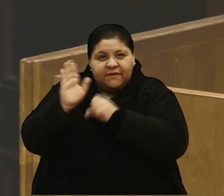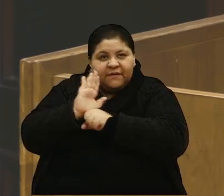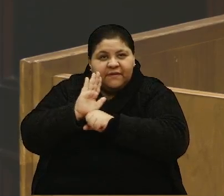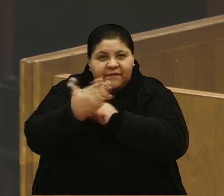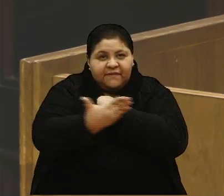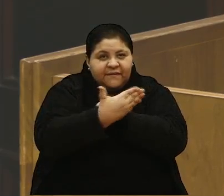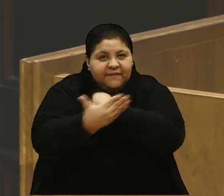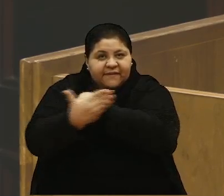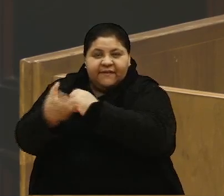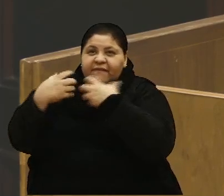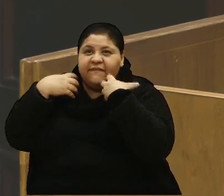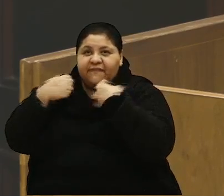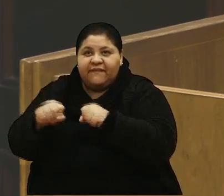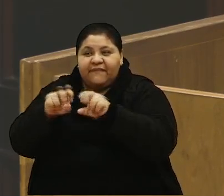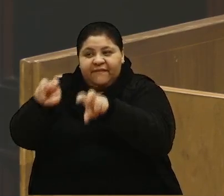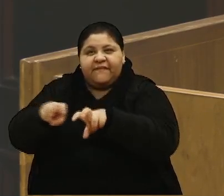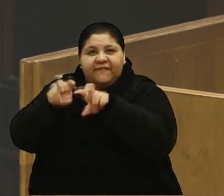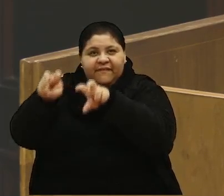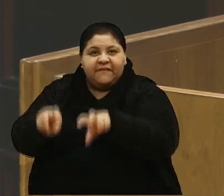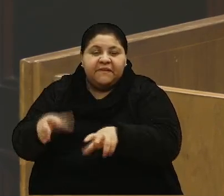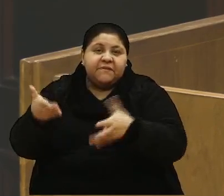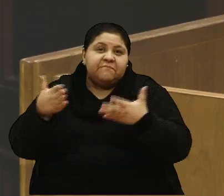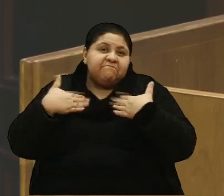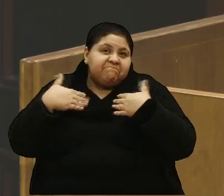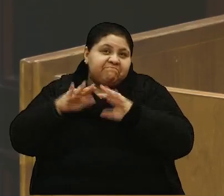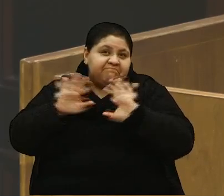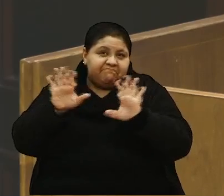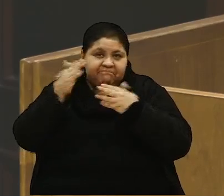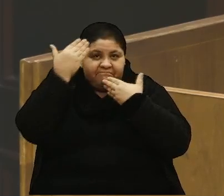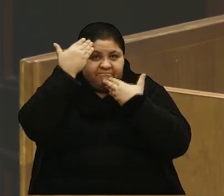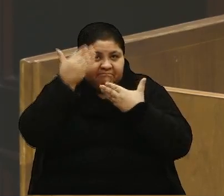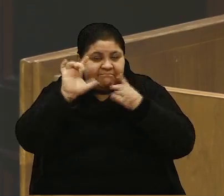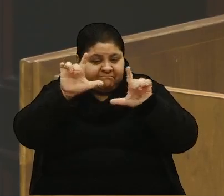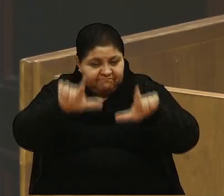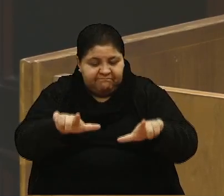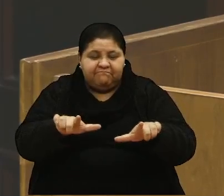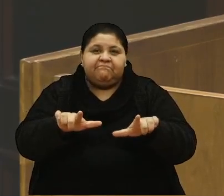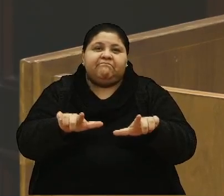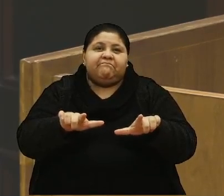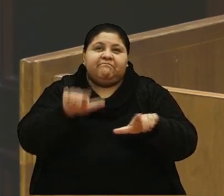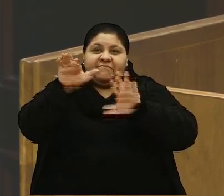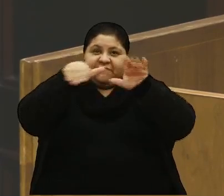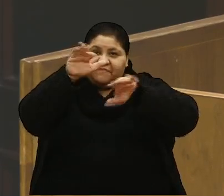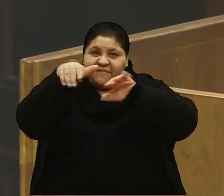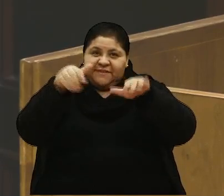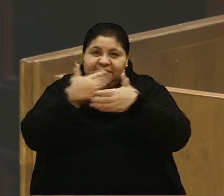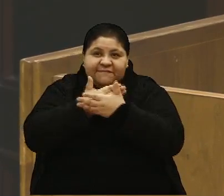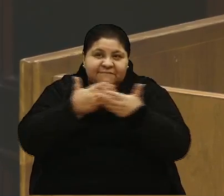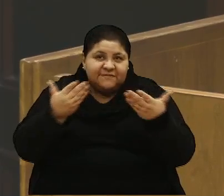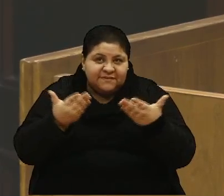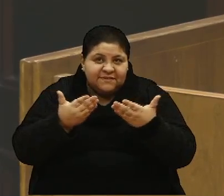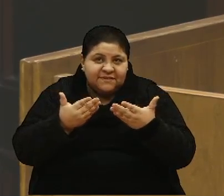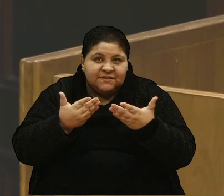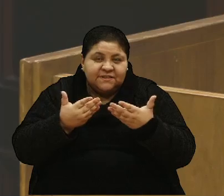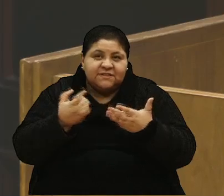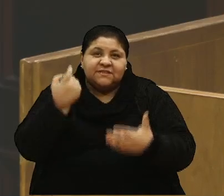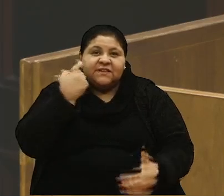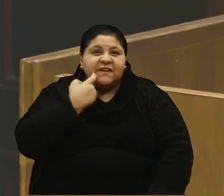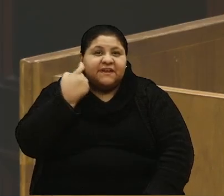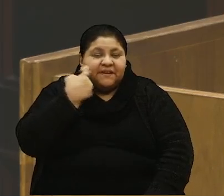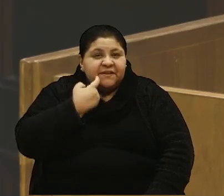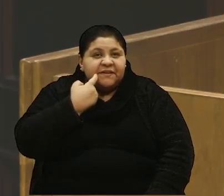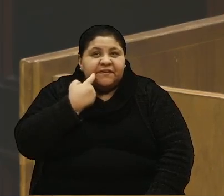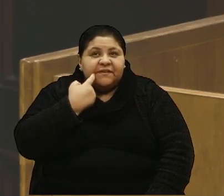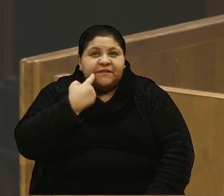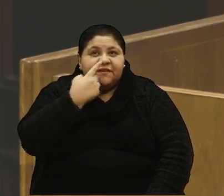na Secretaria da Agricultura. Então, de minha parte, muito obrigado pelo espaço e convidar a todos vocês na sexta-feira,